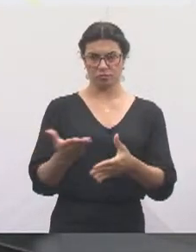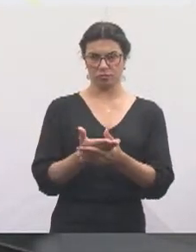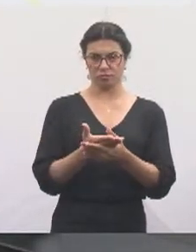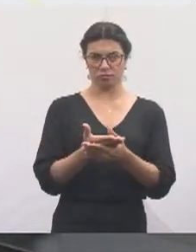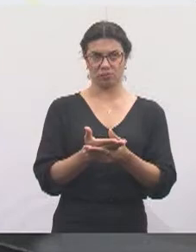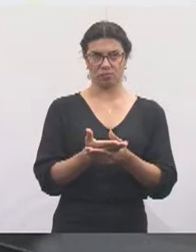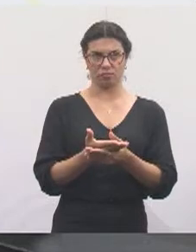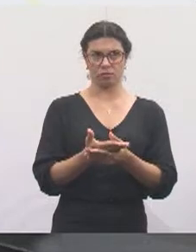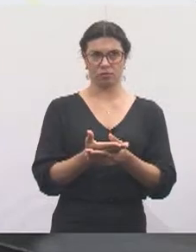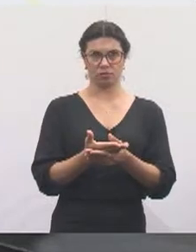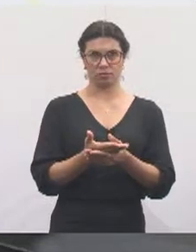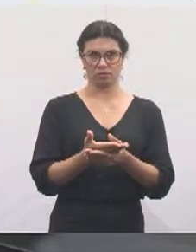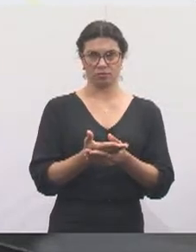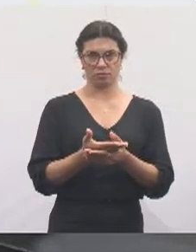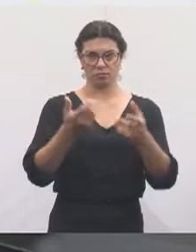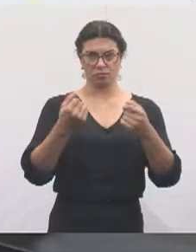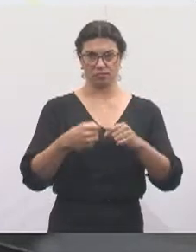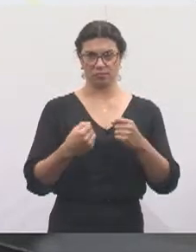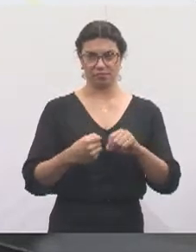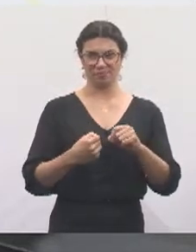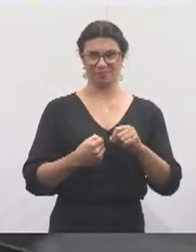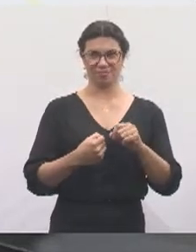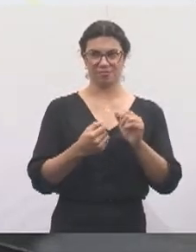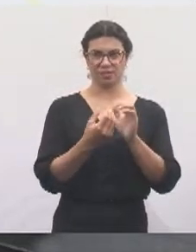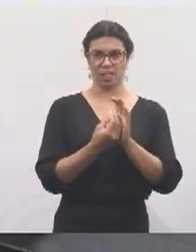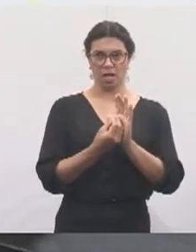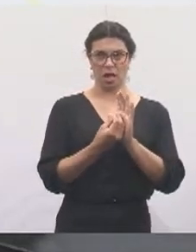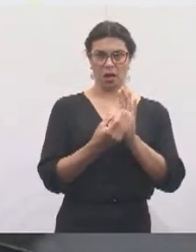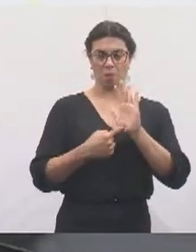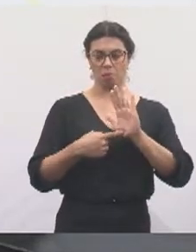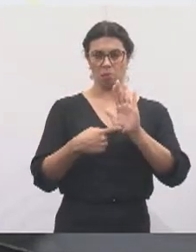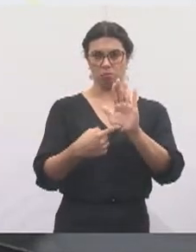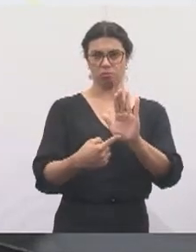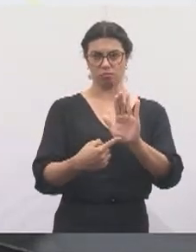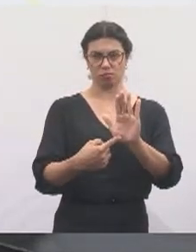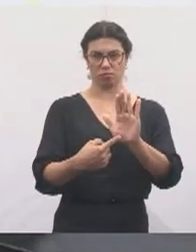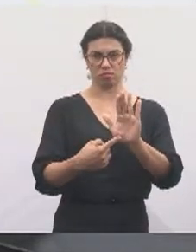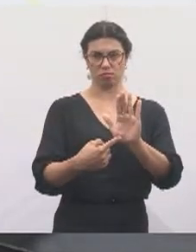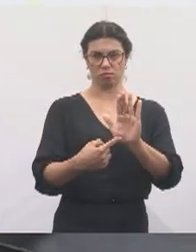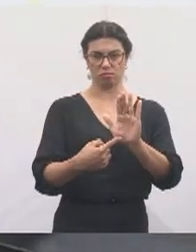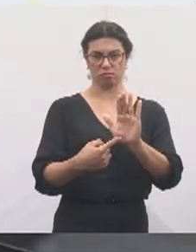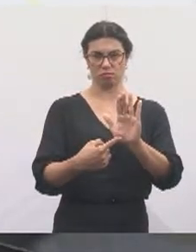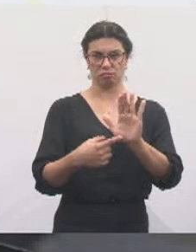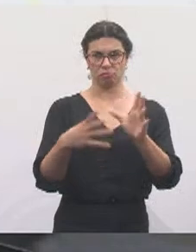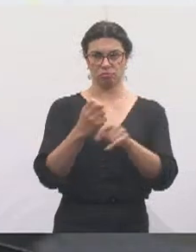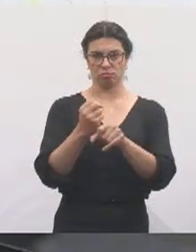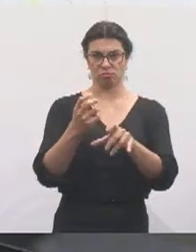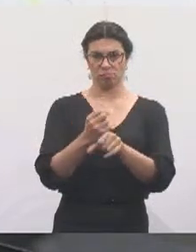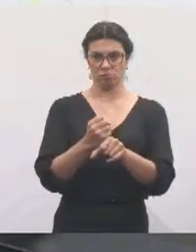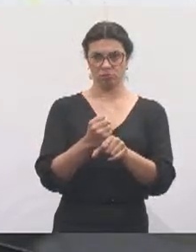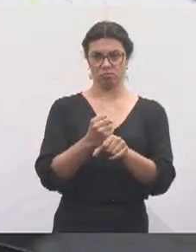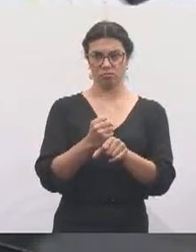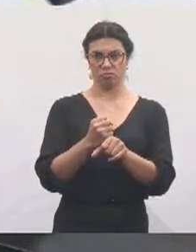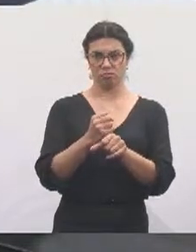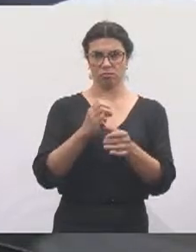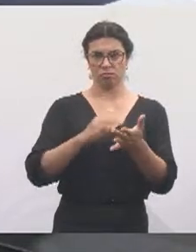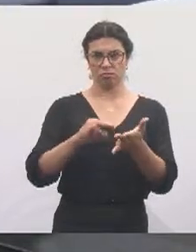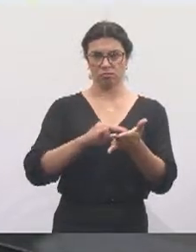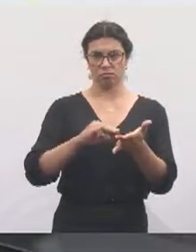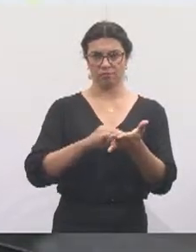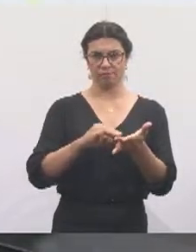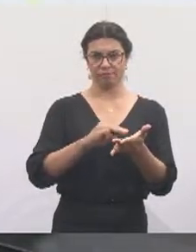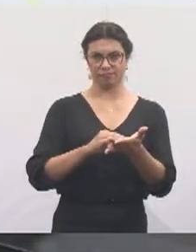processo deve enviar a prestação de contas seg cloue Mari secretária do meio